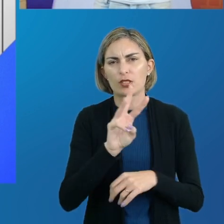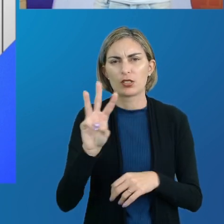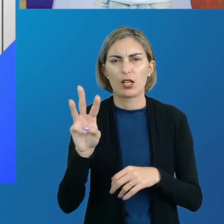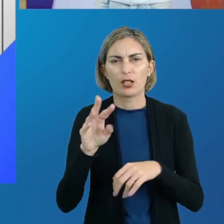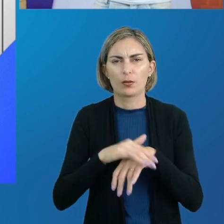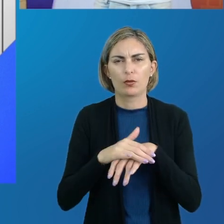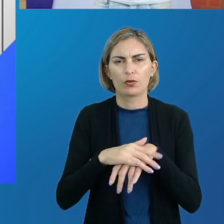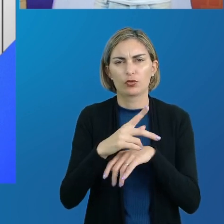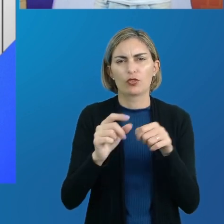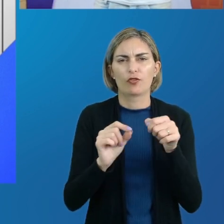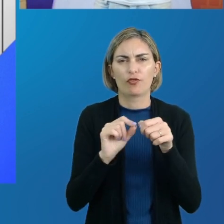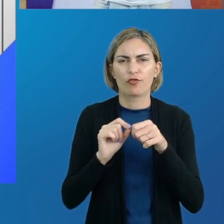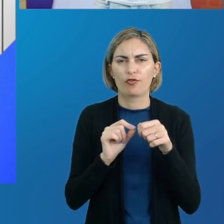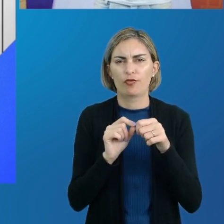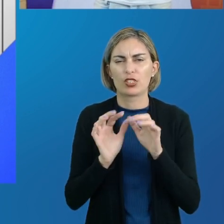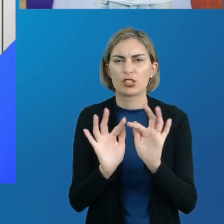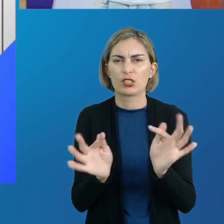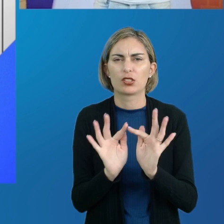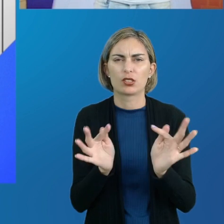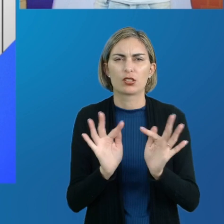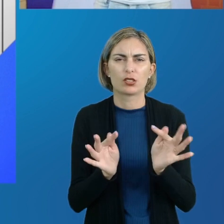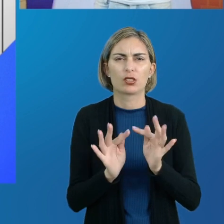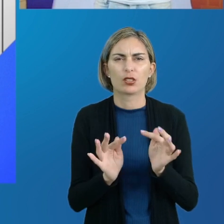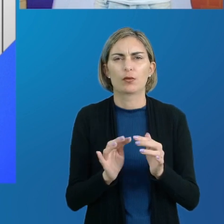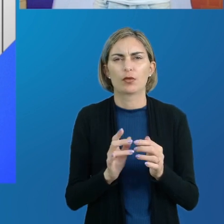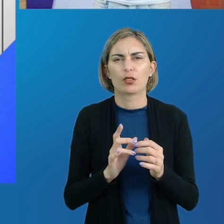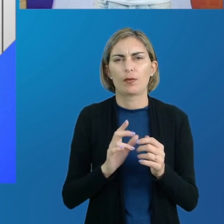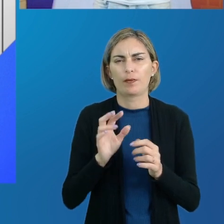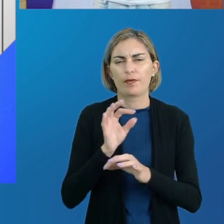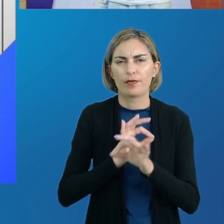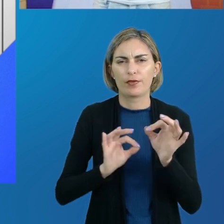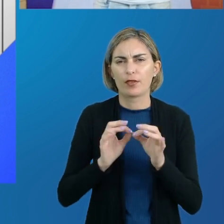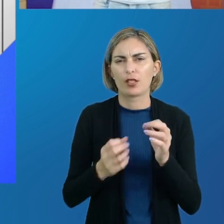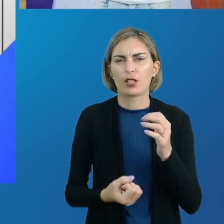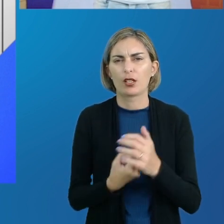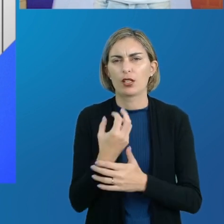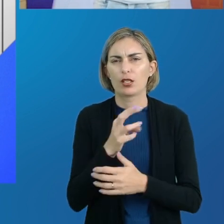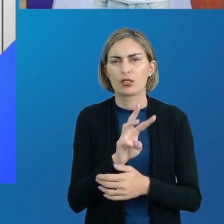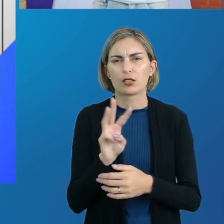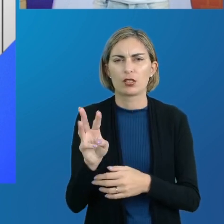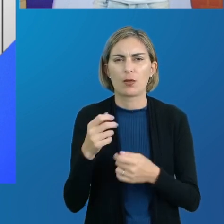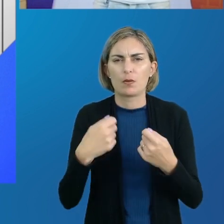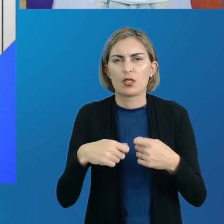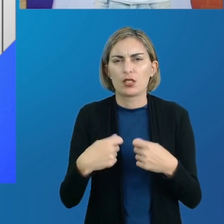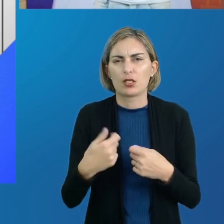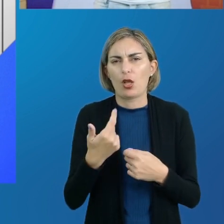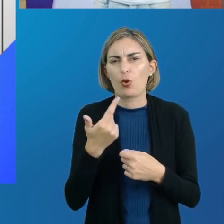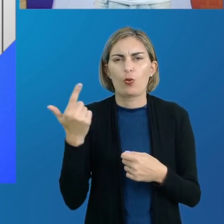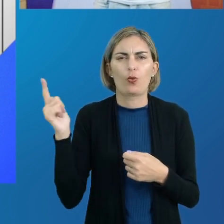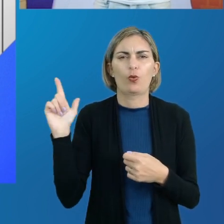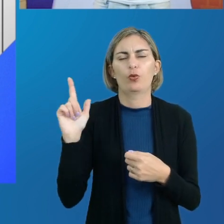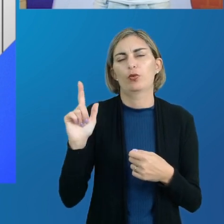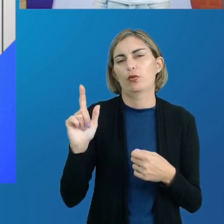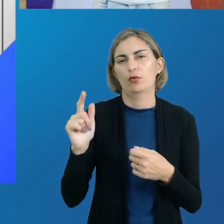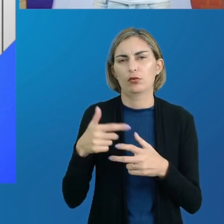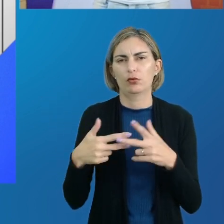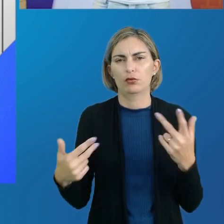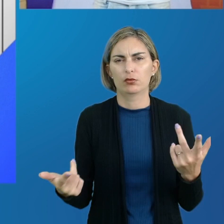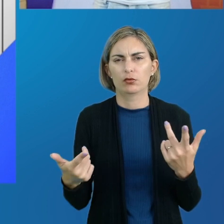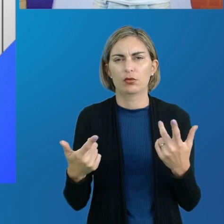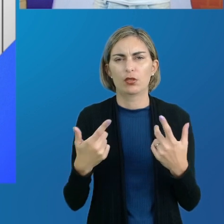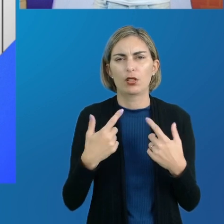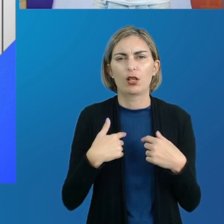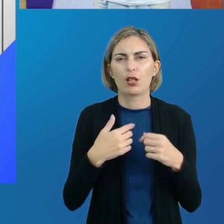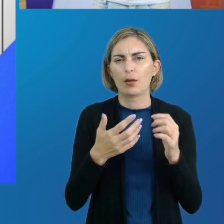ele, porque ele é mais simples. Ele oferece ferramentas para criar sites sem precisar mexer em código, sem precisar saber de linguagem de programação,